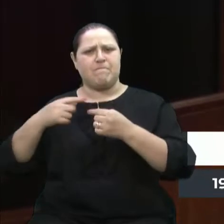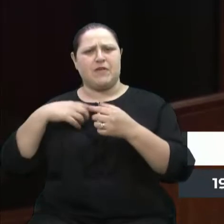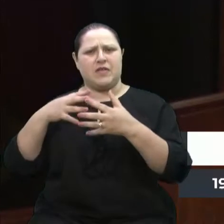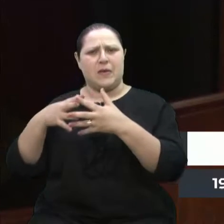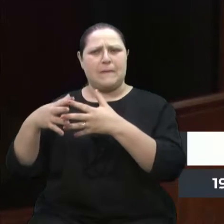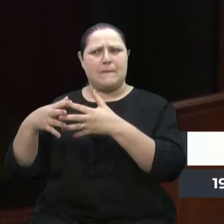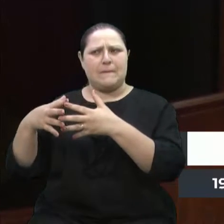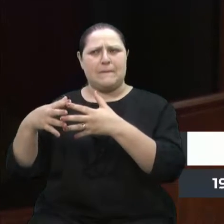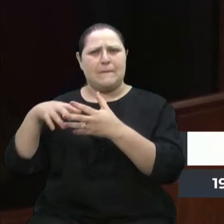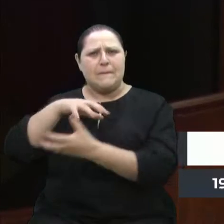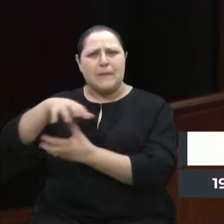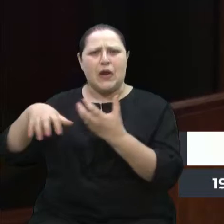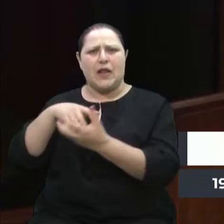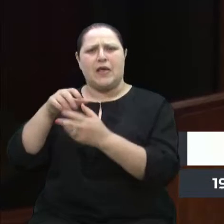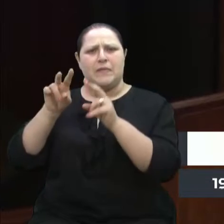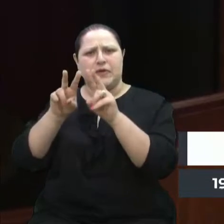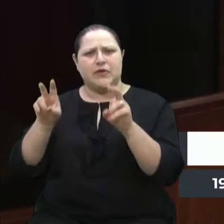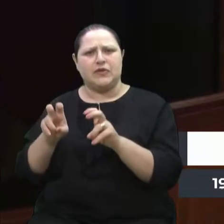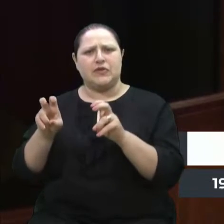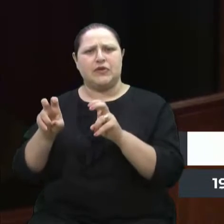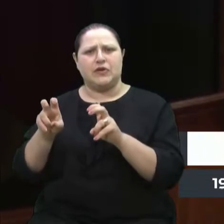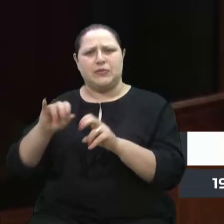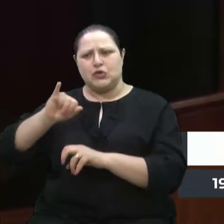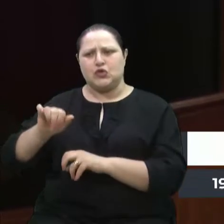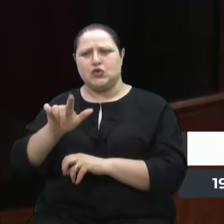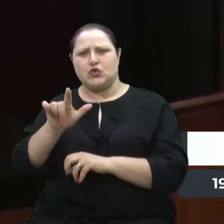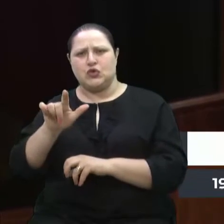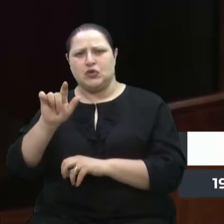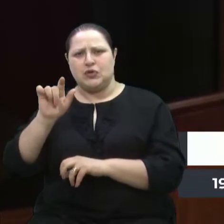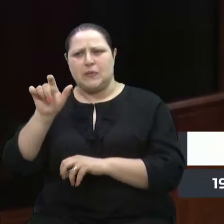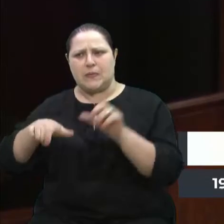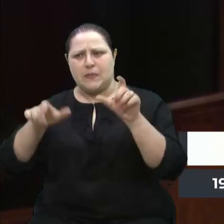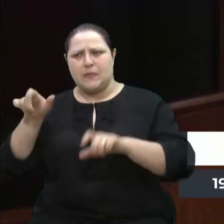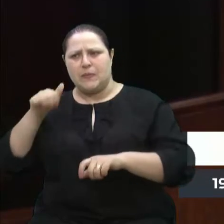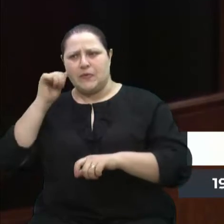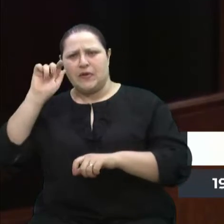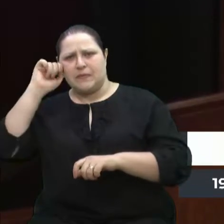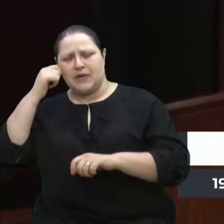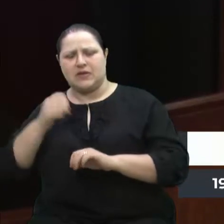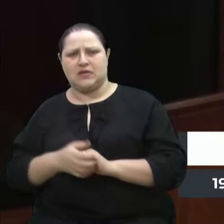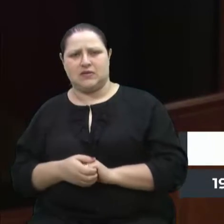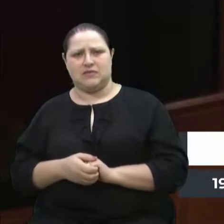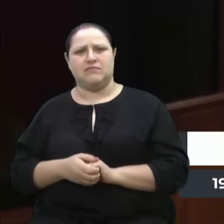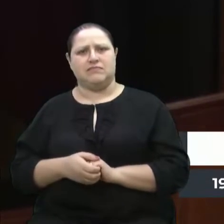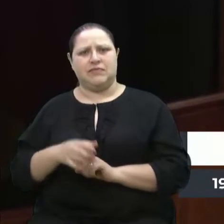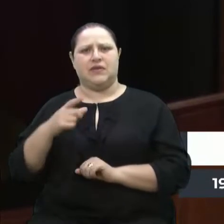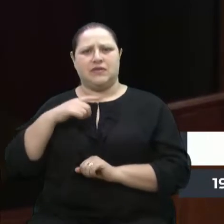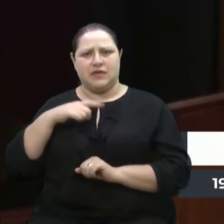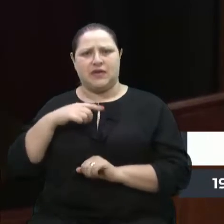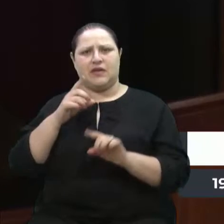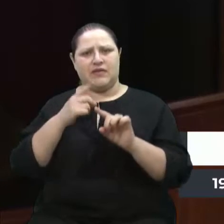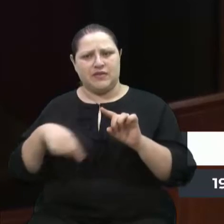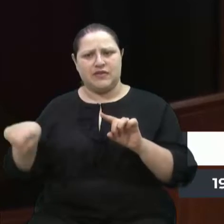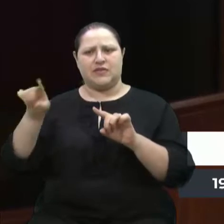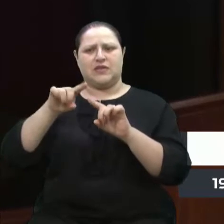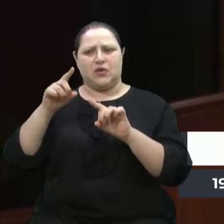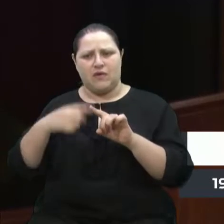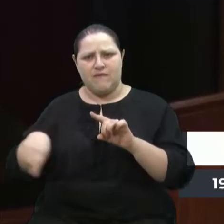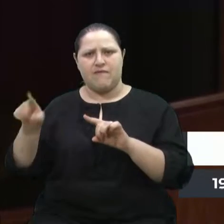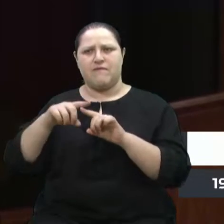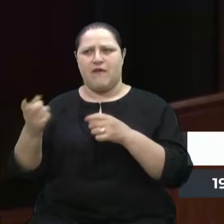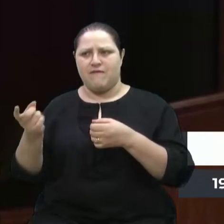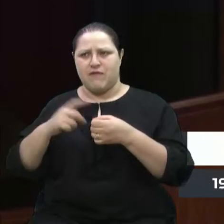a história ela se repete. Né? Ela vai ver como a gente tem coisas que a gente tem que superar. E tem coisas que dizem muito sem